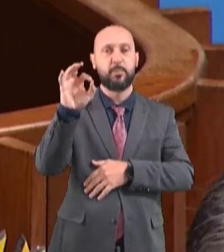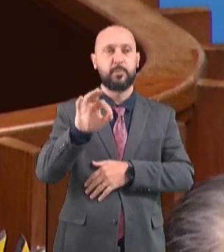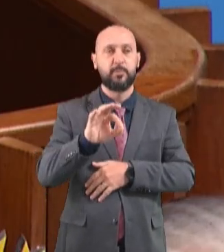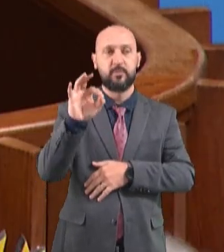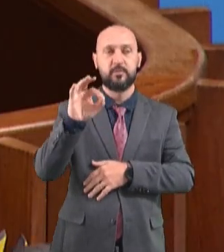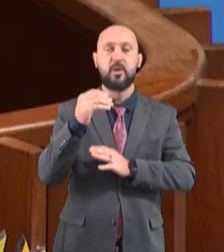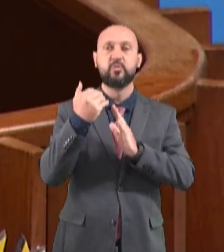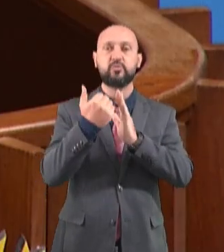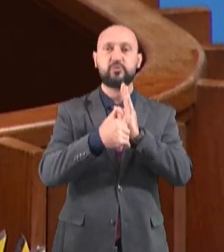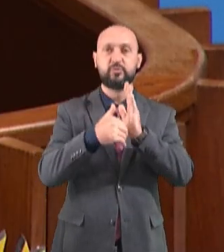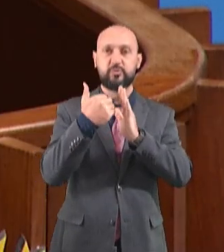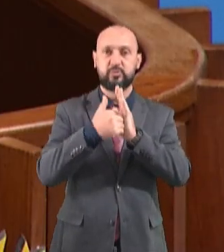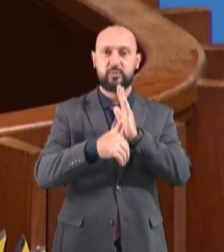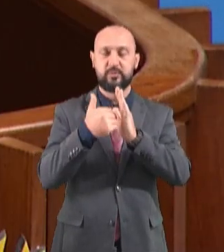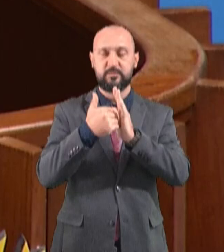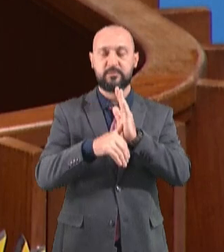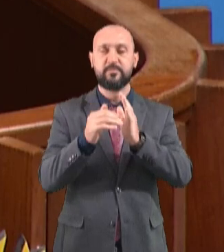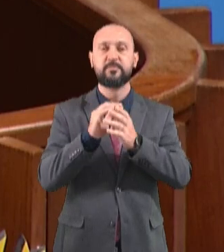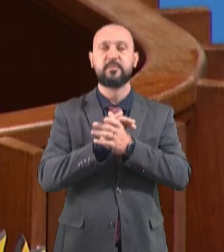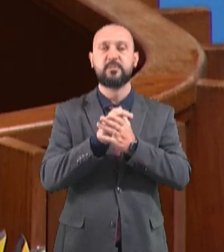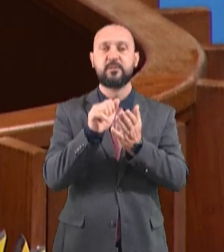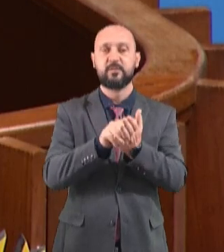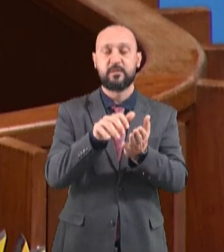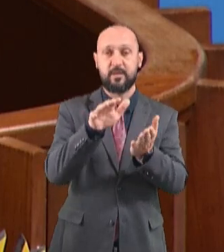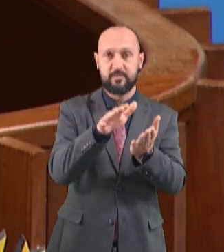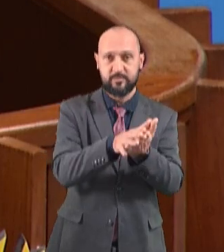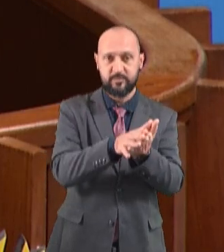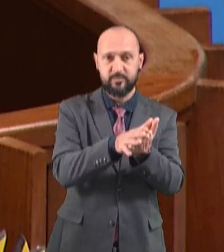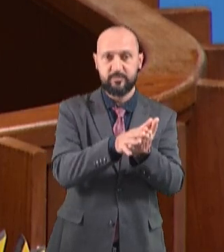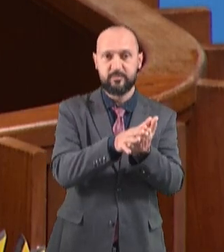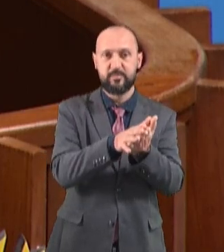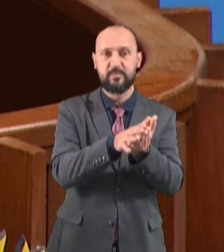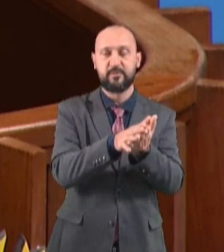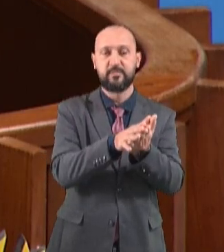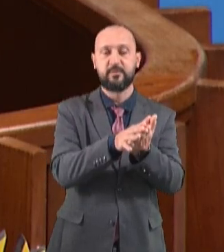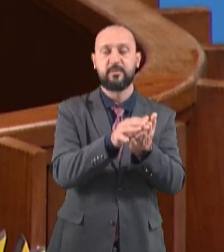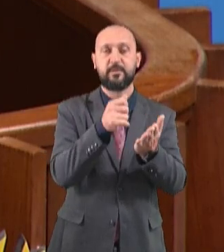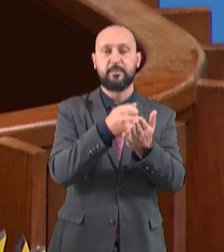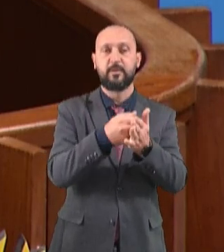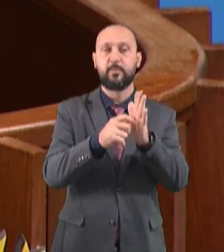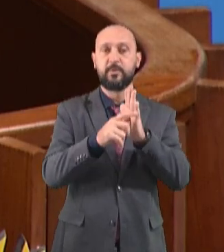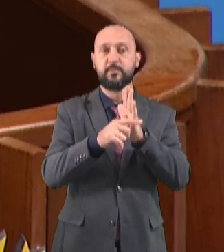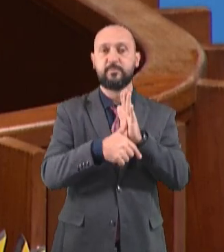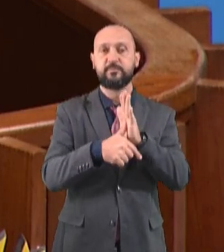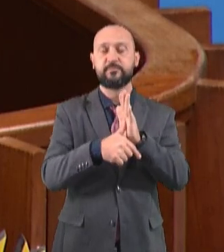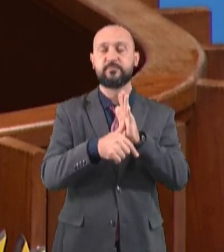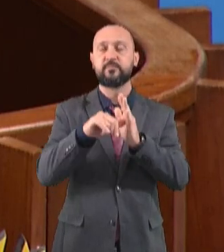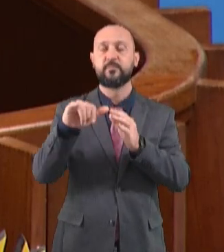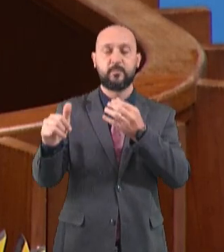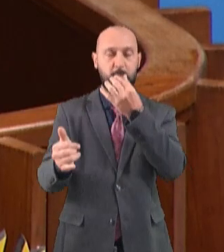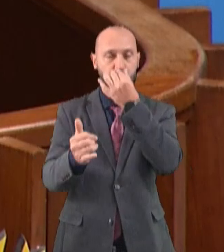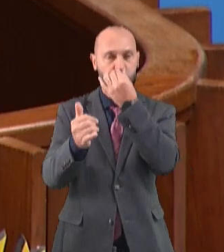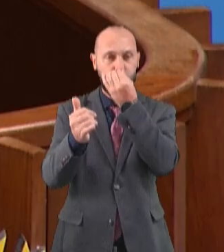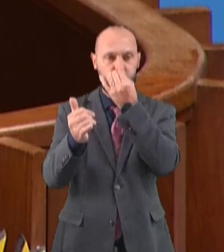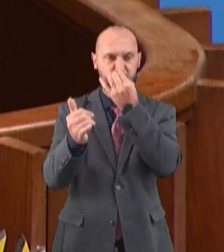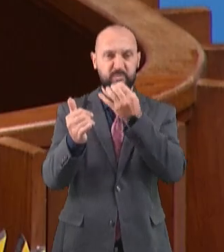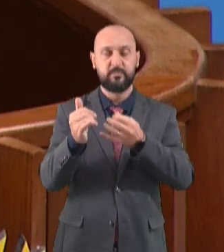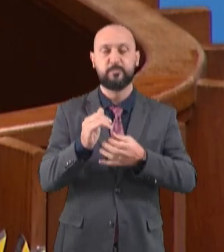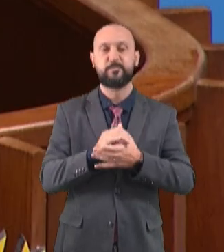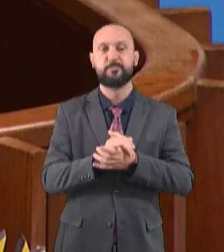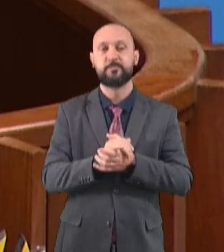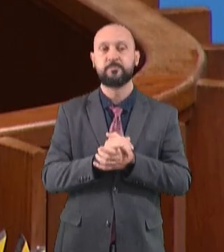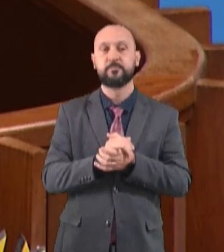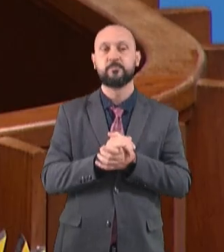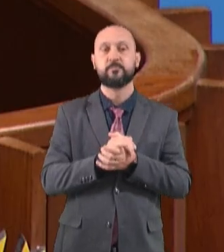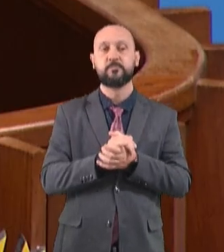95% de desconto das multas por atraso, juros de mora,